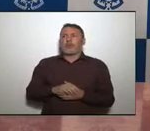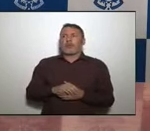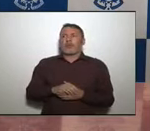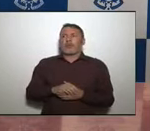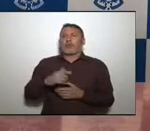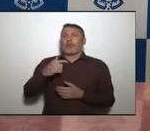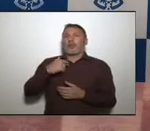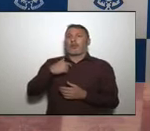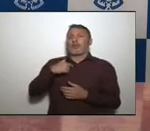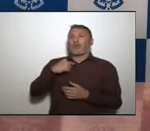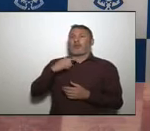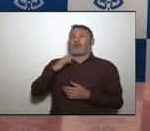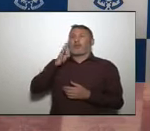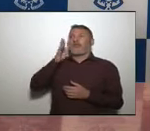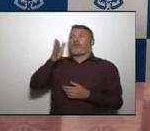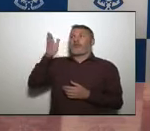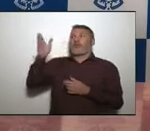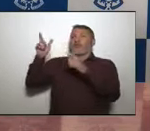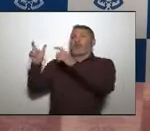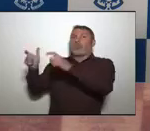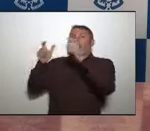7 hospitais na região metropolitana,